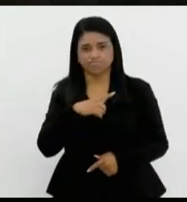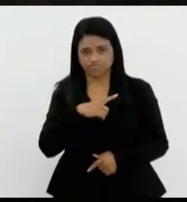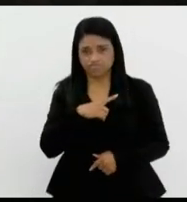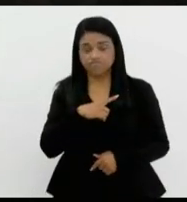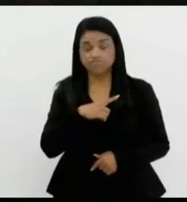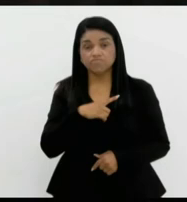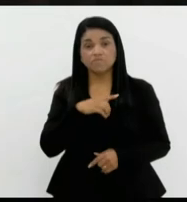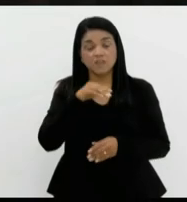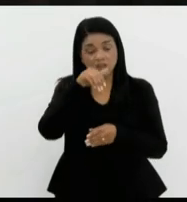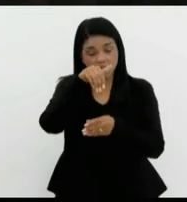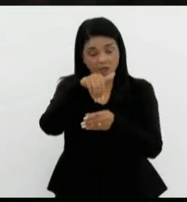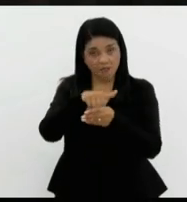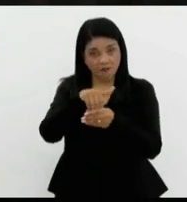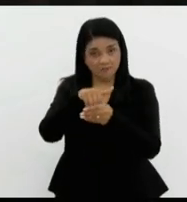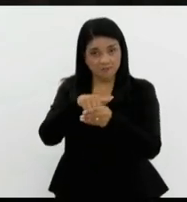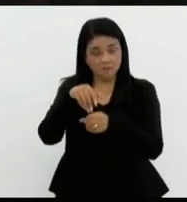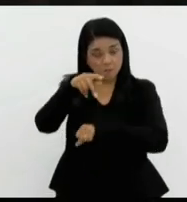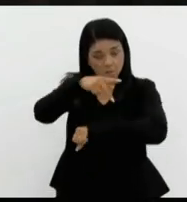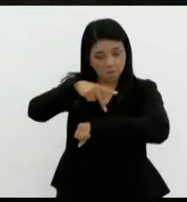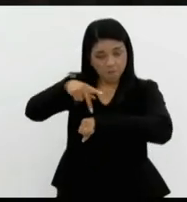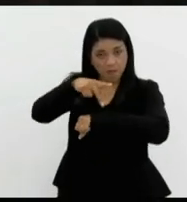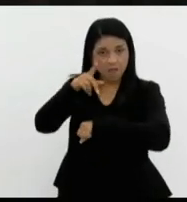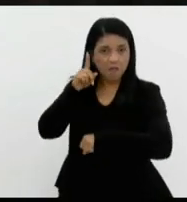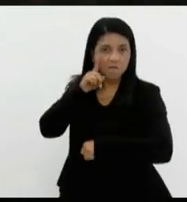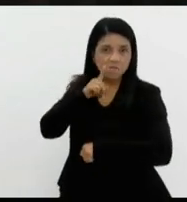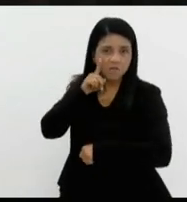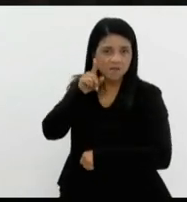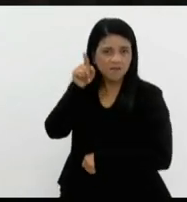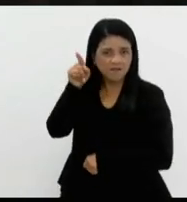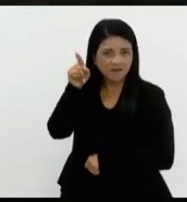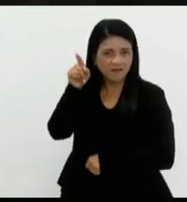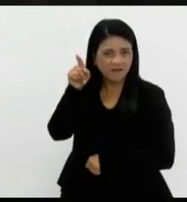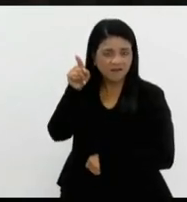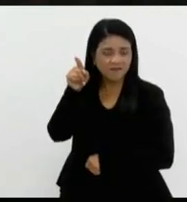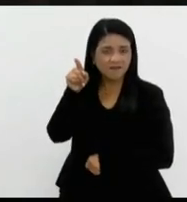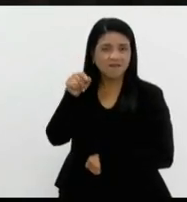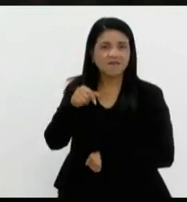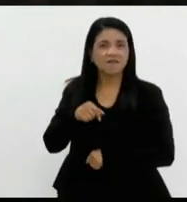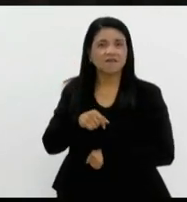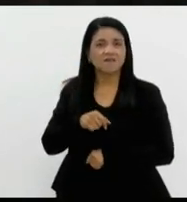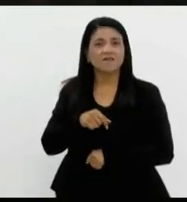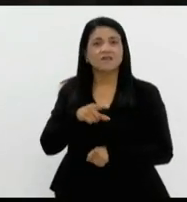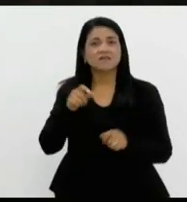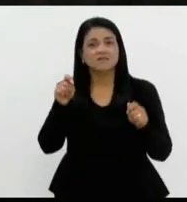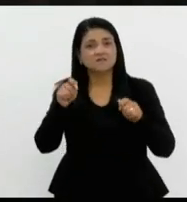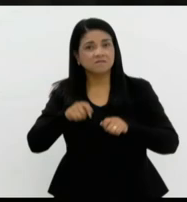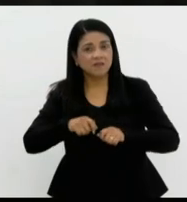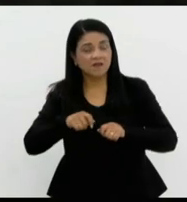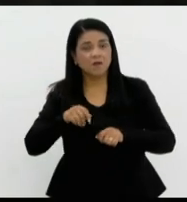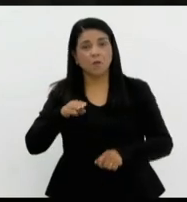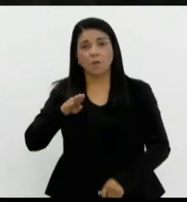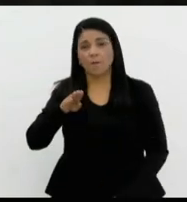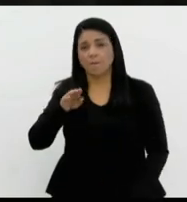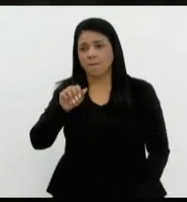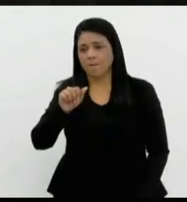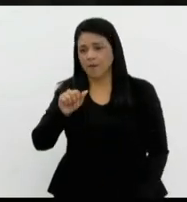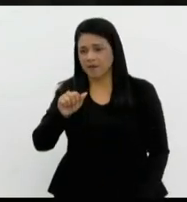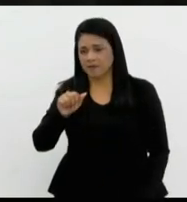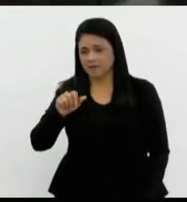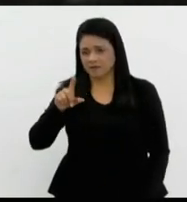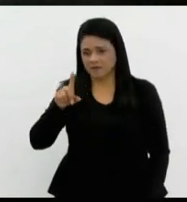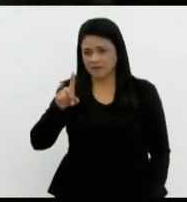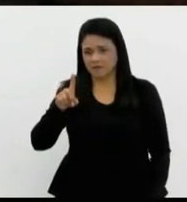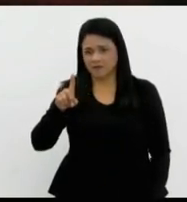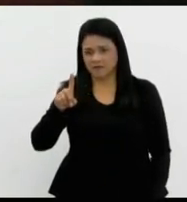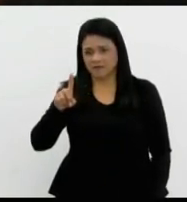que a eleição americana vai se dar em relação ao Biden,